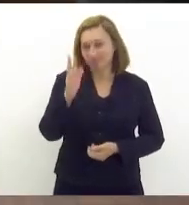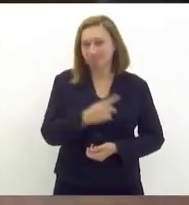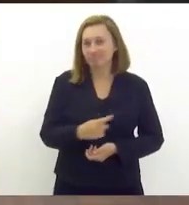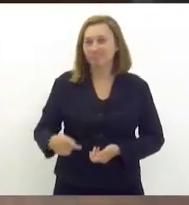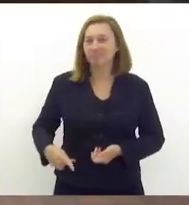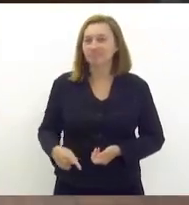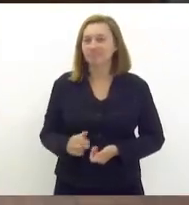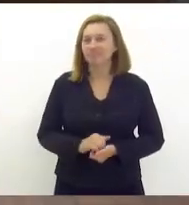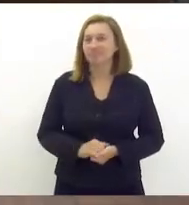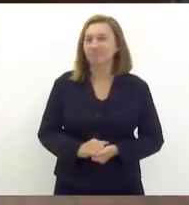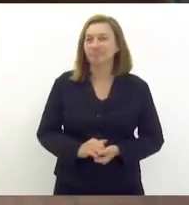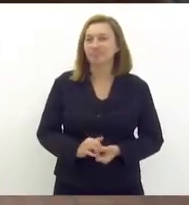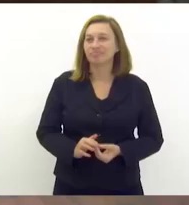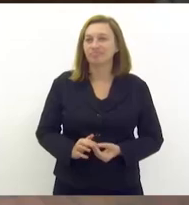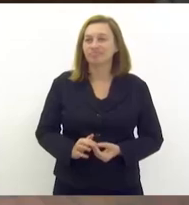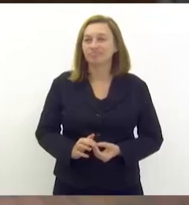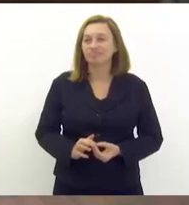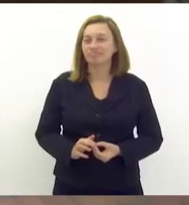presidente